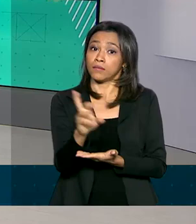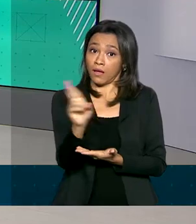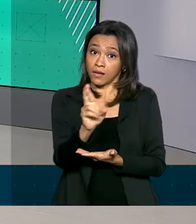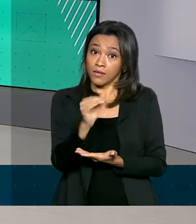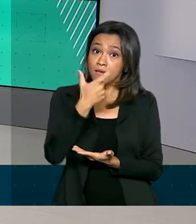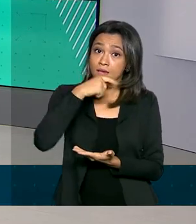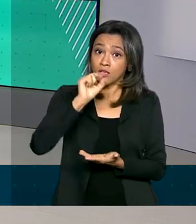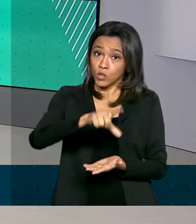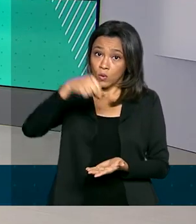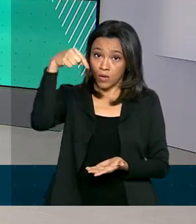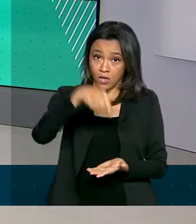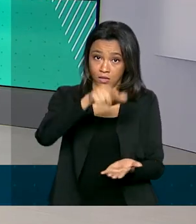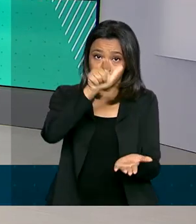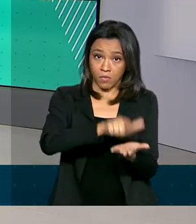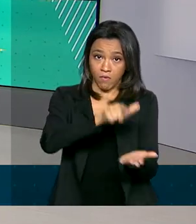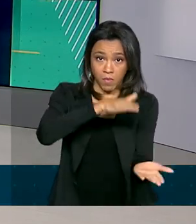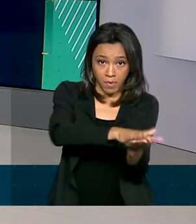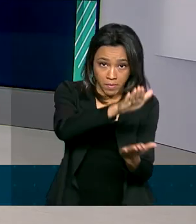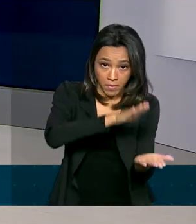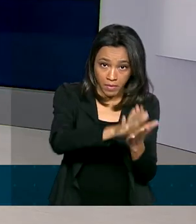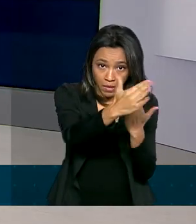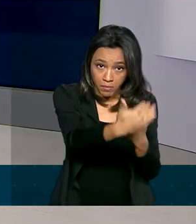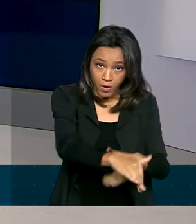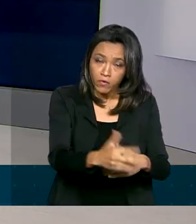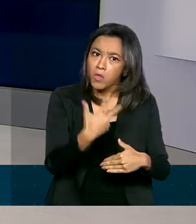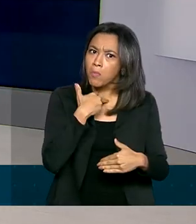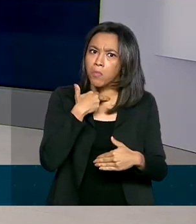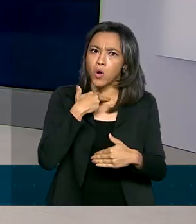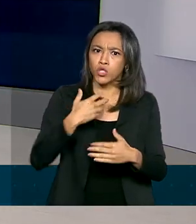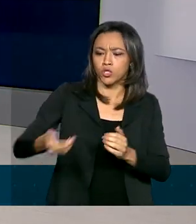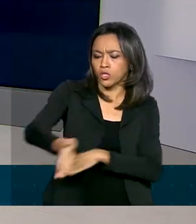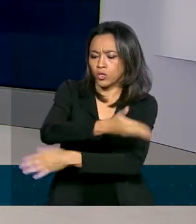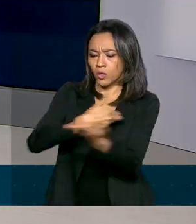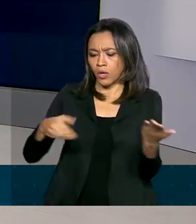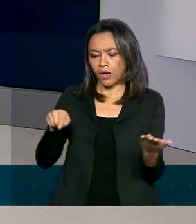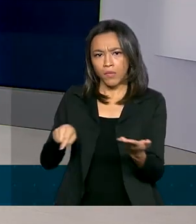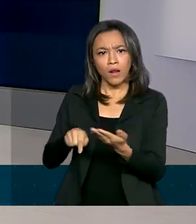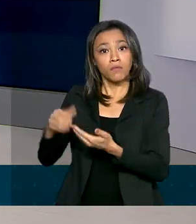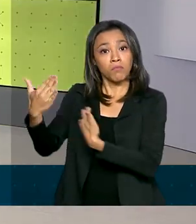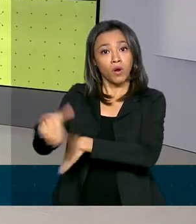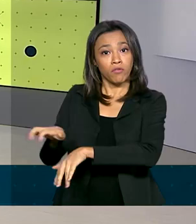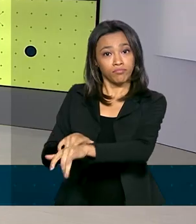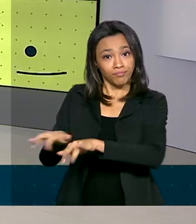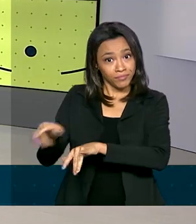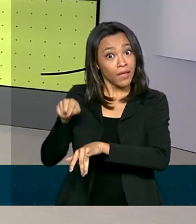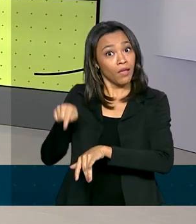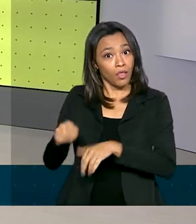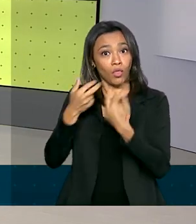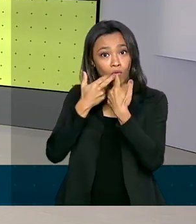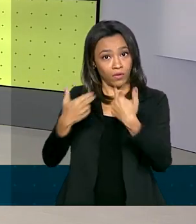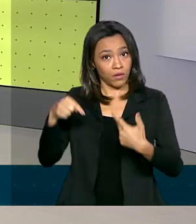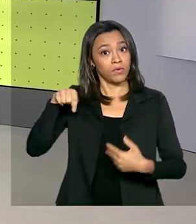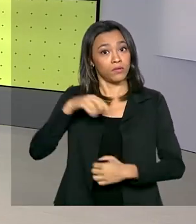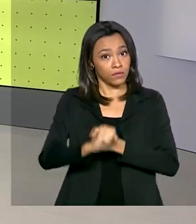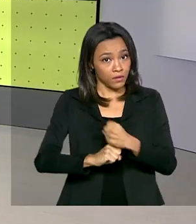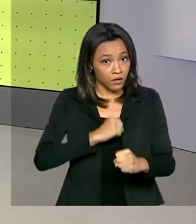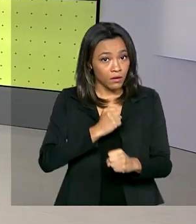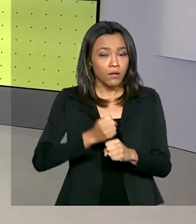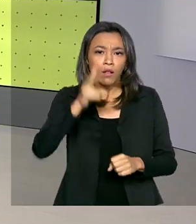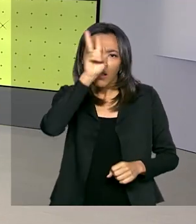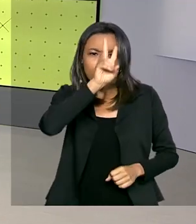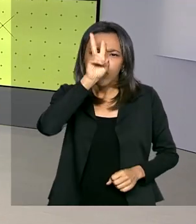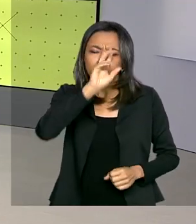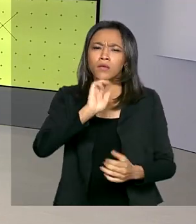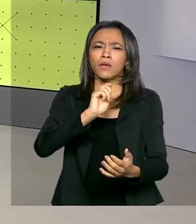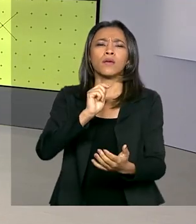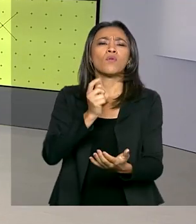Quem optar pelo Enem impresso não poderá mudar para a versão digital, que é uma das novidades neste ano. Lembrando que a